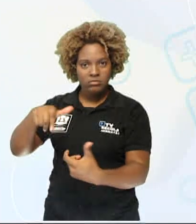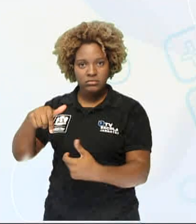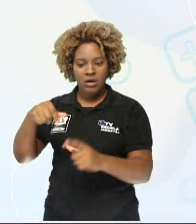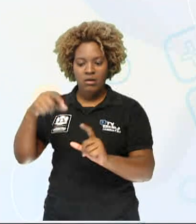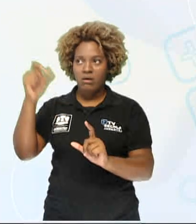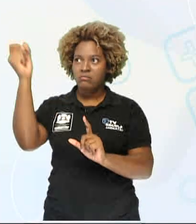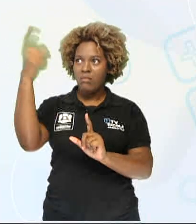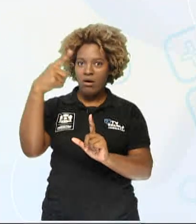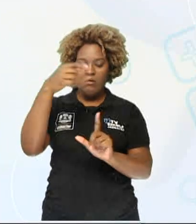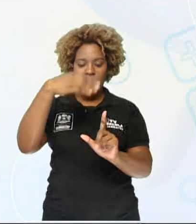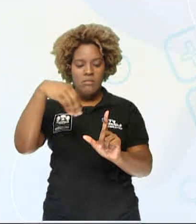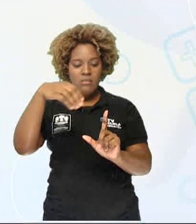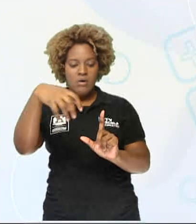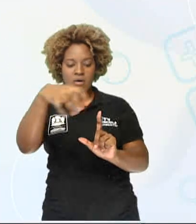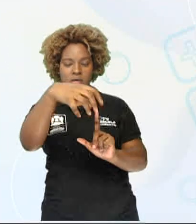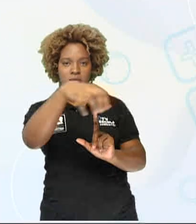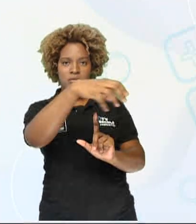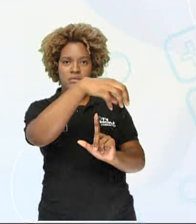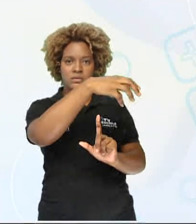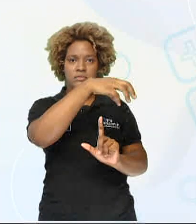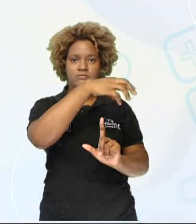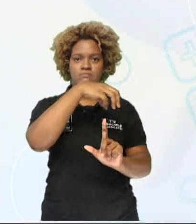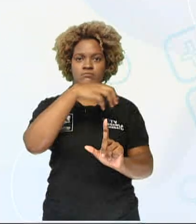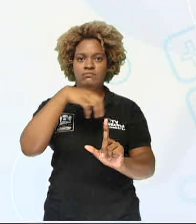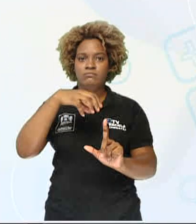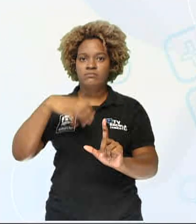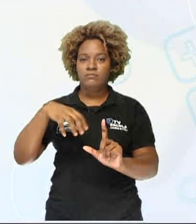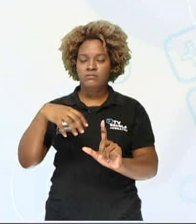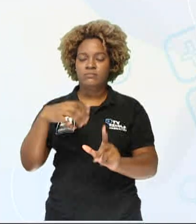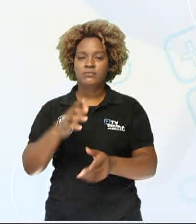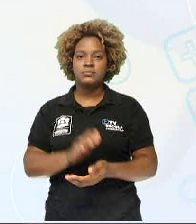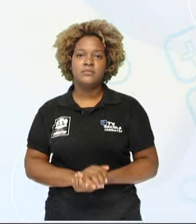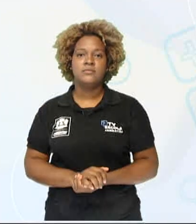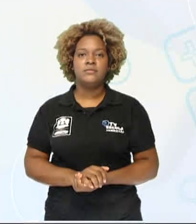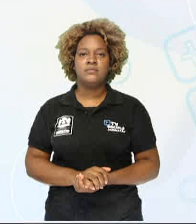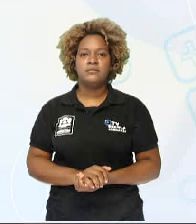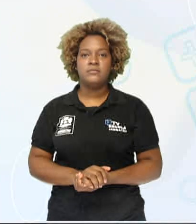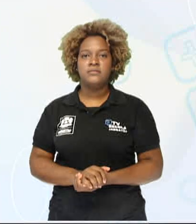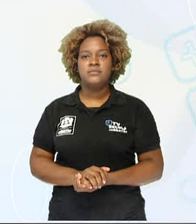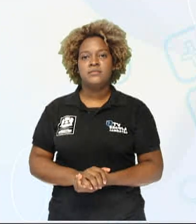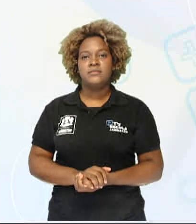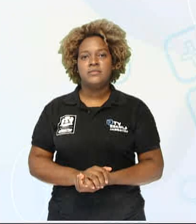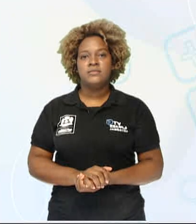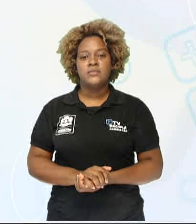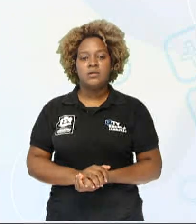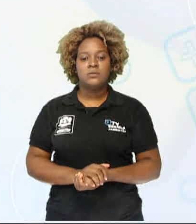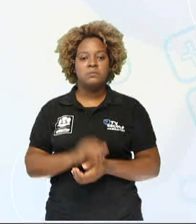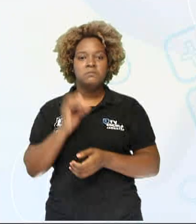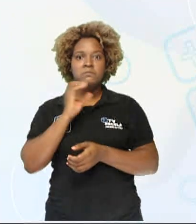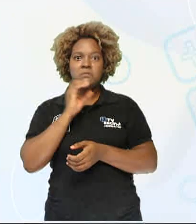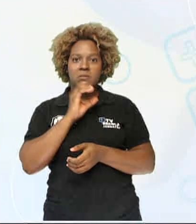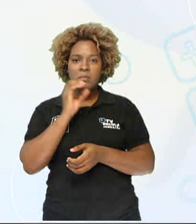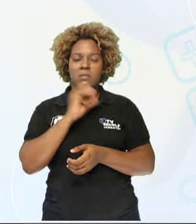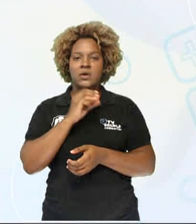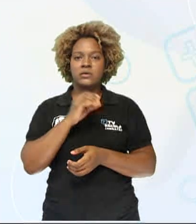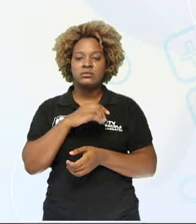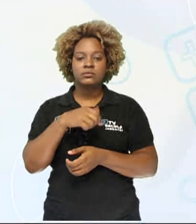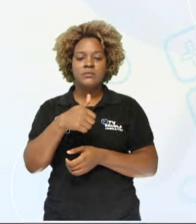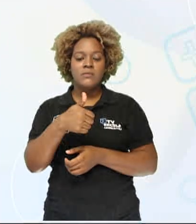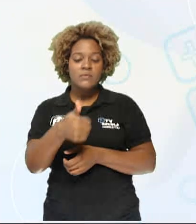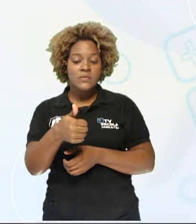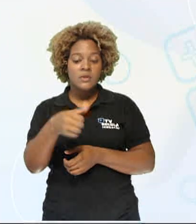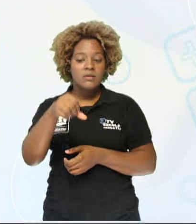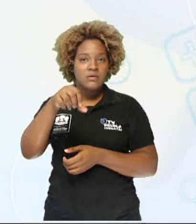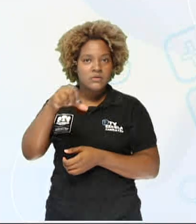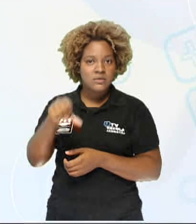365 dias, 5 horas e 48 minutos, em uma velocidade de 107.000 km por